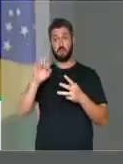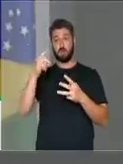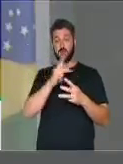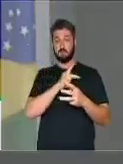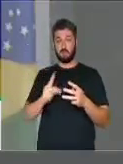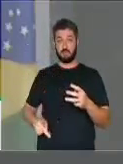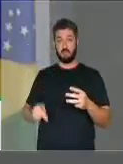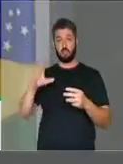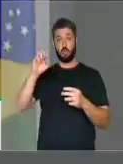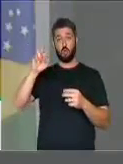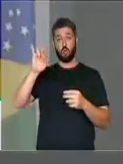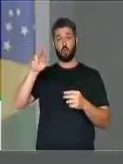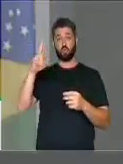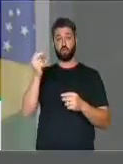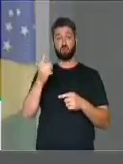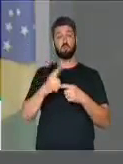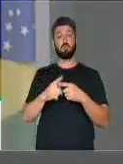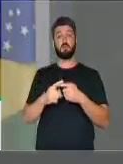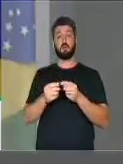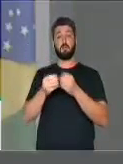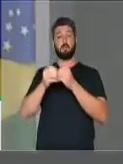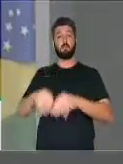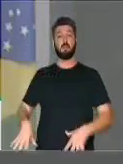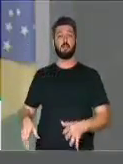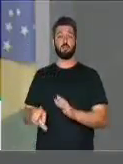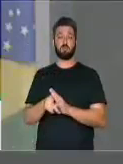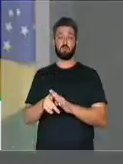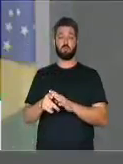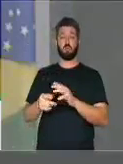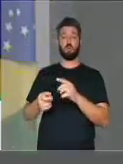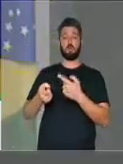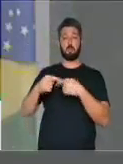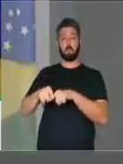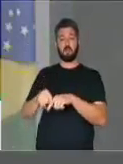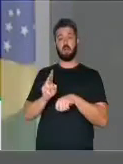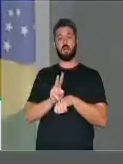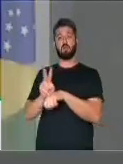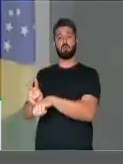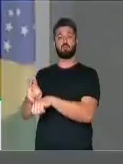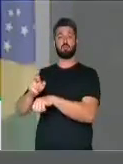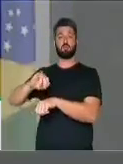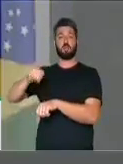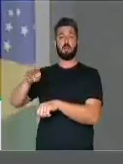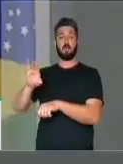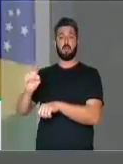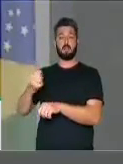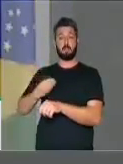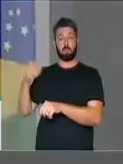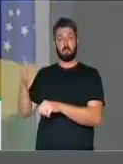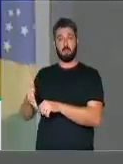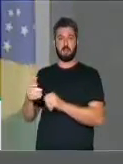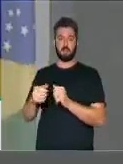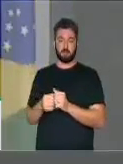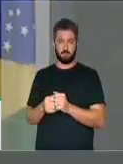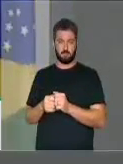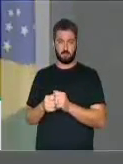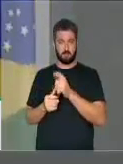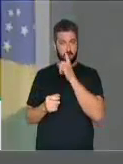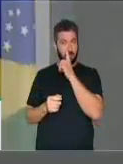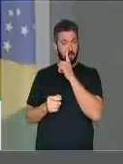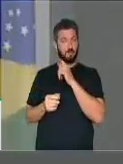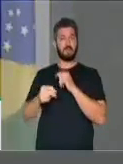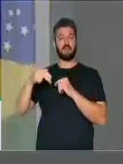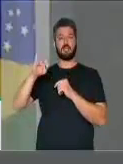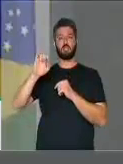ex-presidente Luciano Coutinho, por perdas em operações com a JBS para a compra de participações nas empresas National